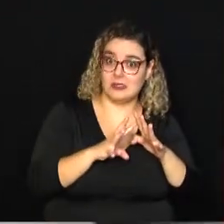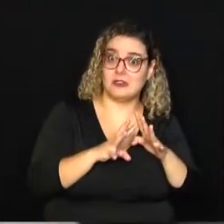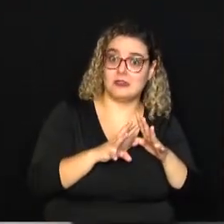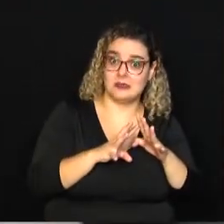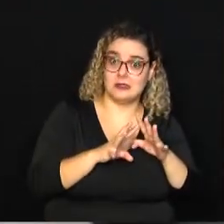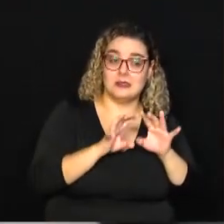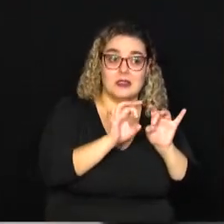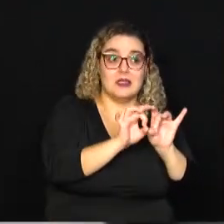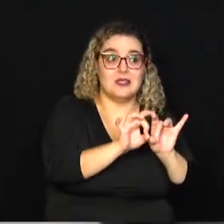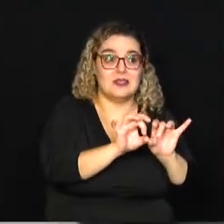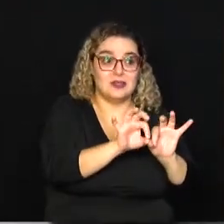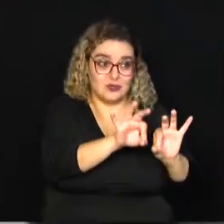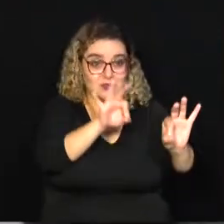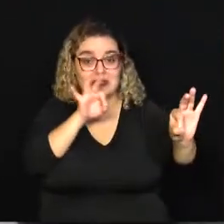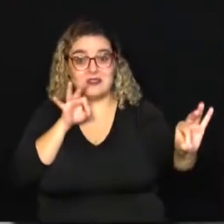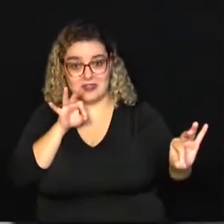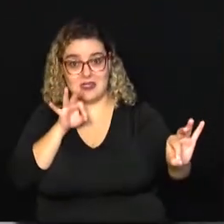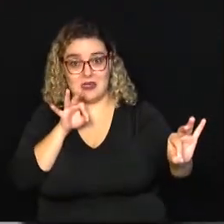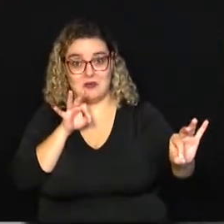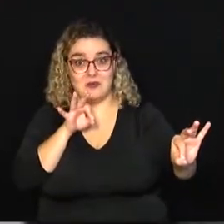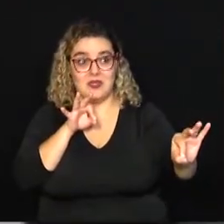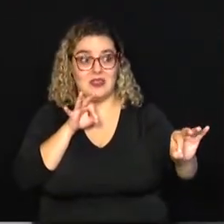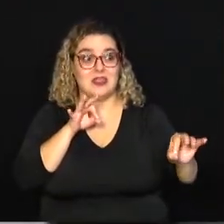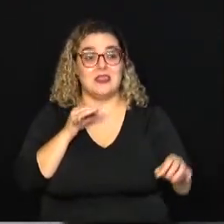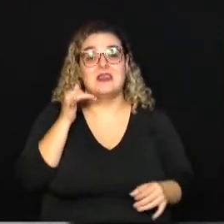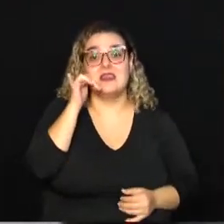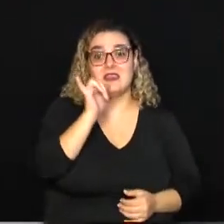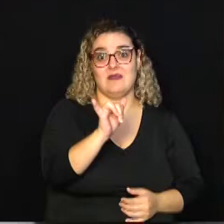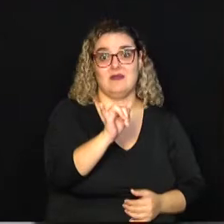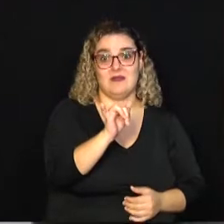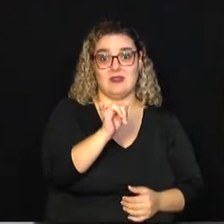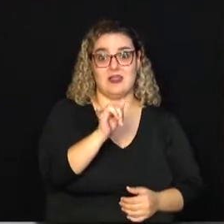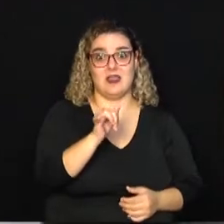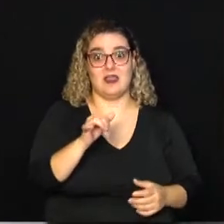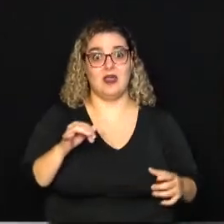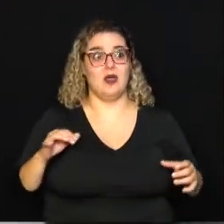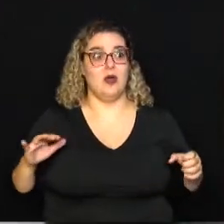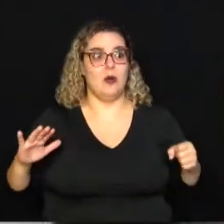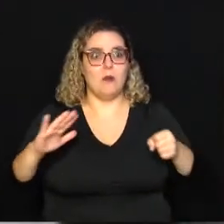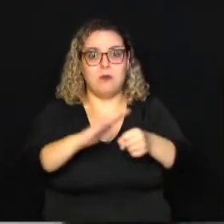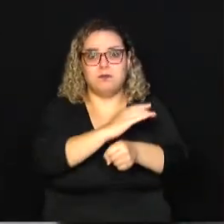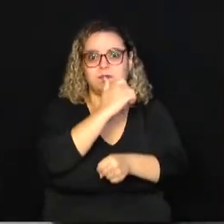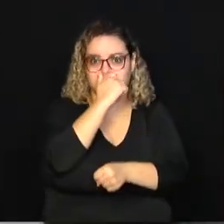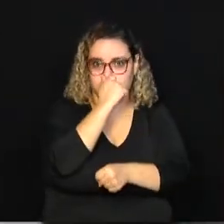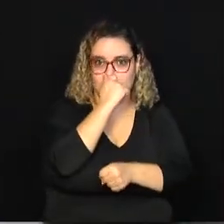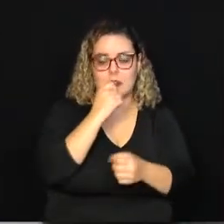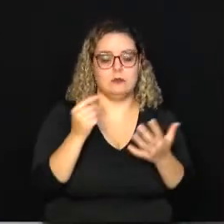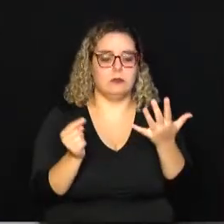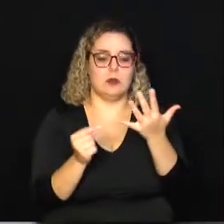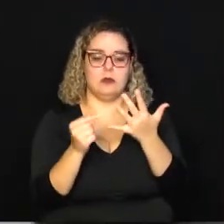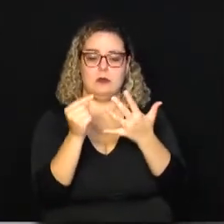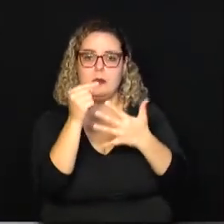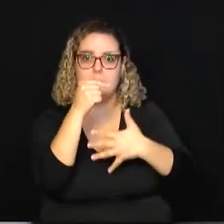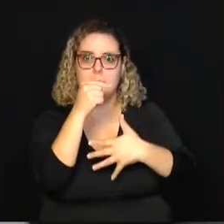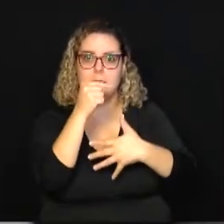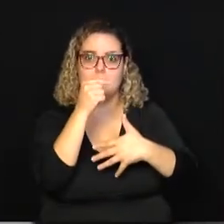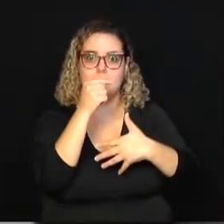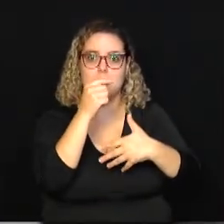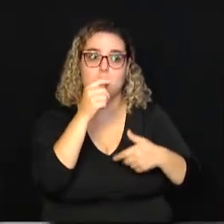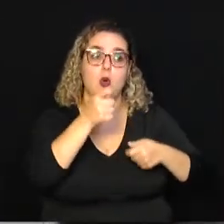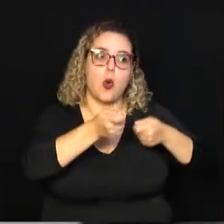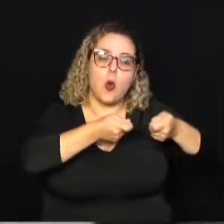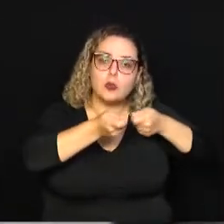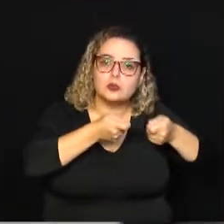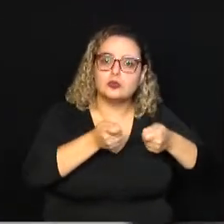da circulação de pessoas como um dos elementos fundamentais para se conter a pandemia quando a